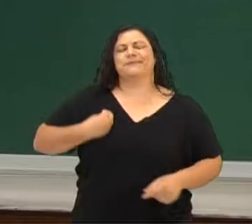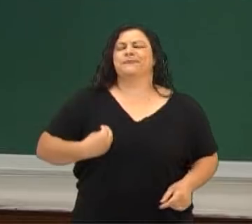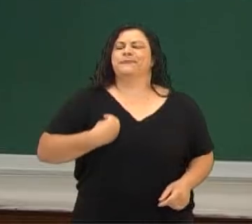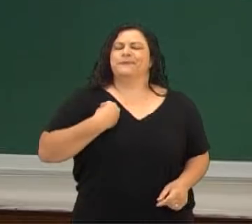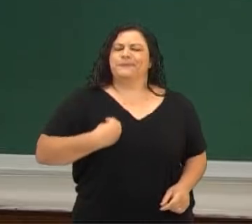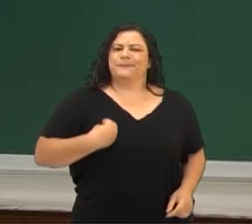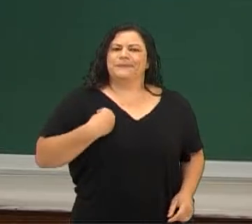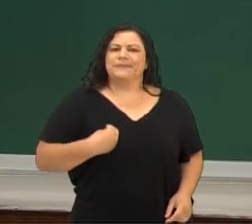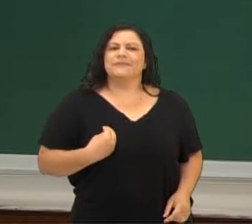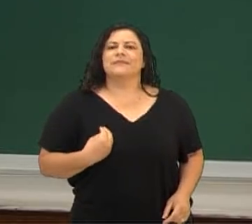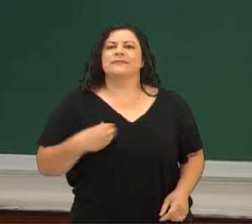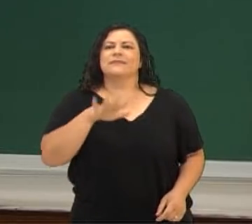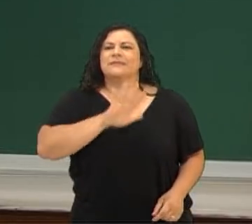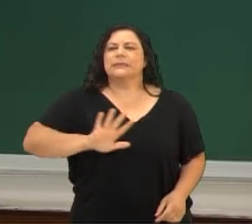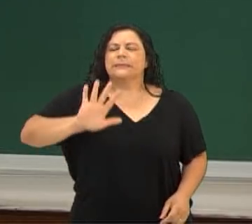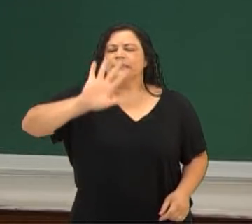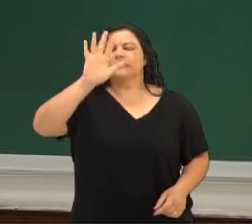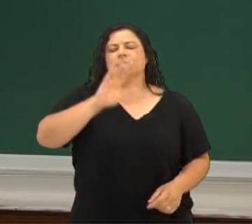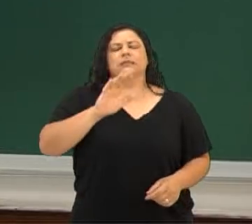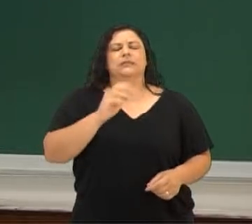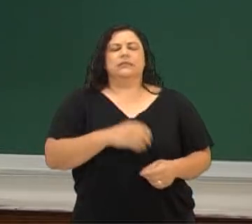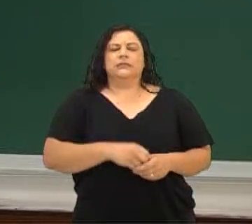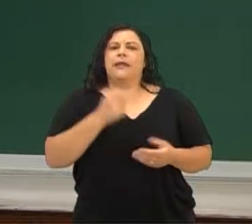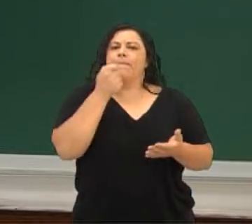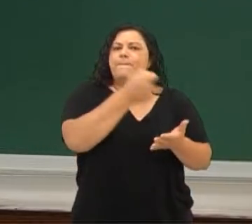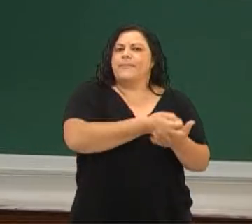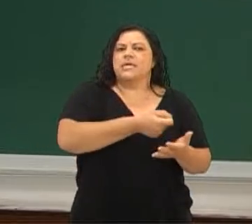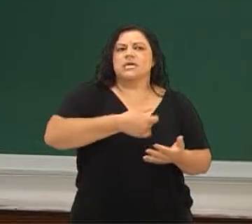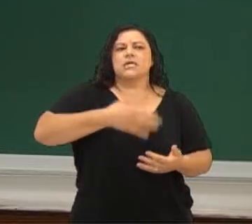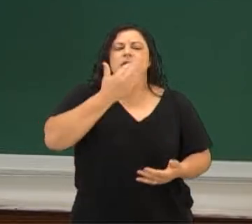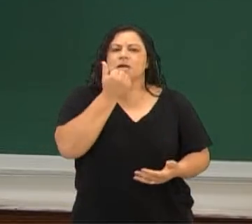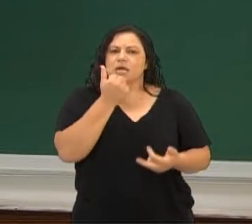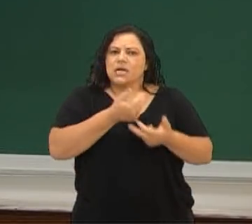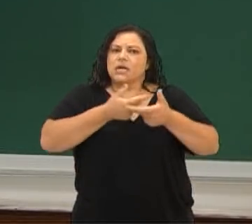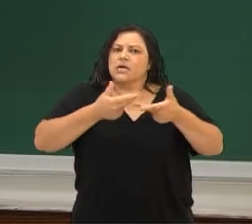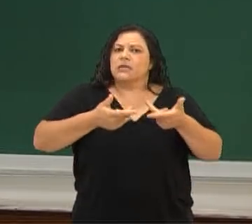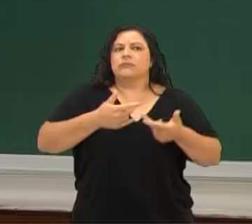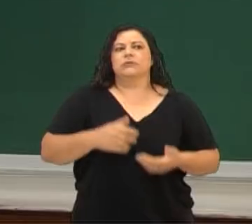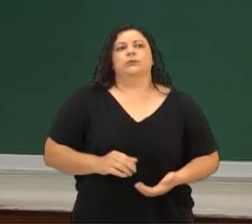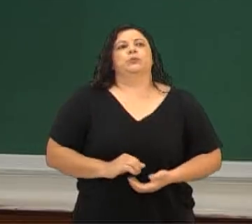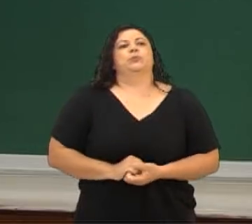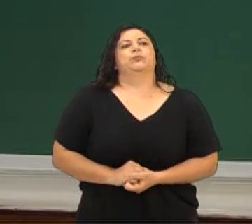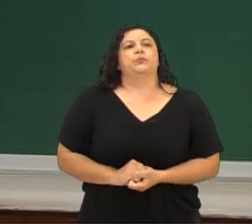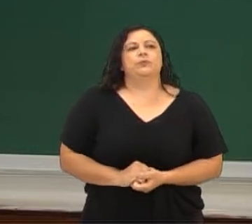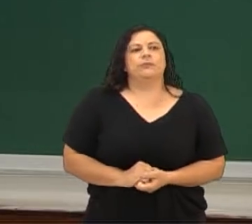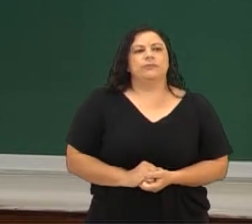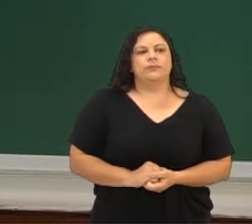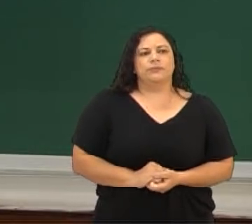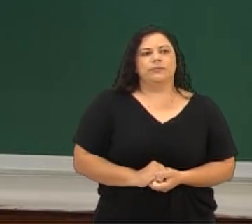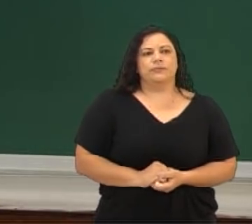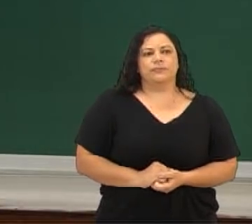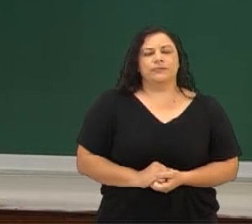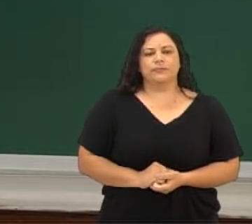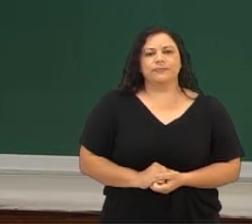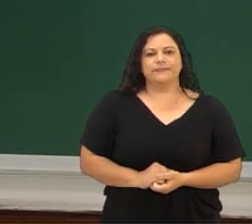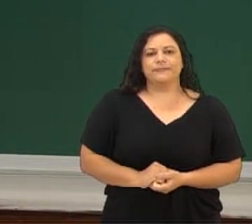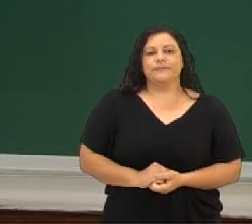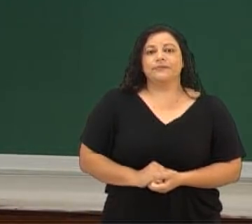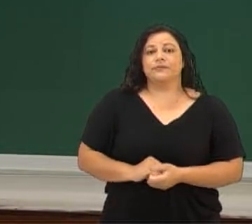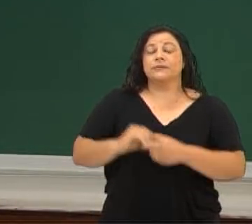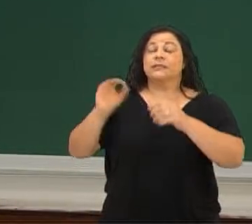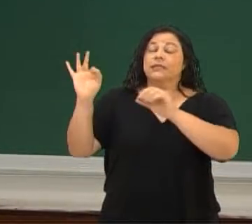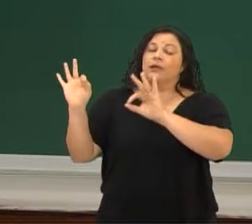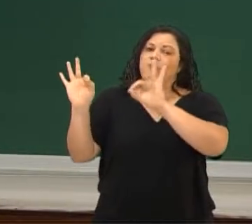preço dos alimentos e das mercadorias, os preços são muito altos. Aí eu trouxe